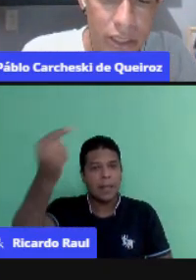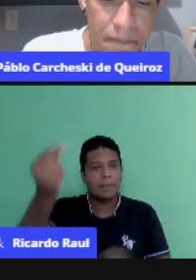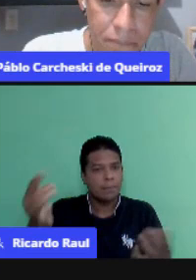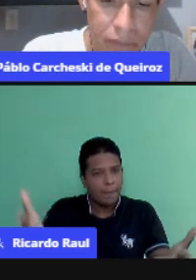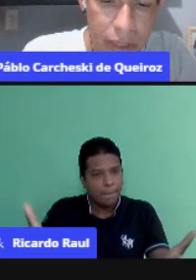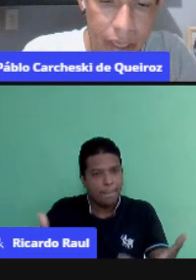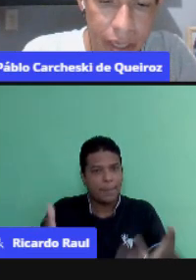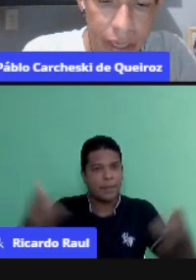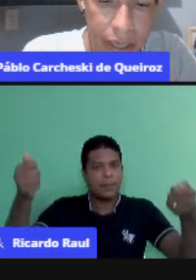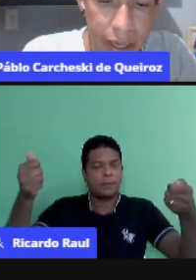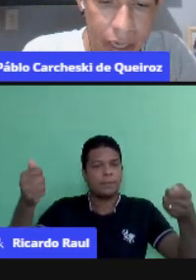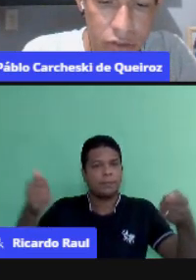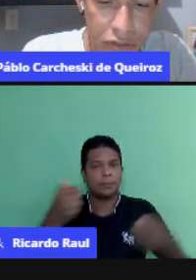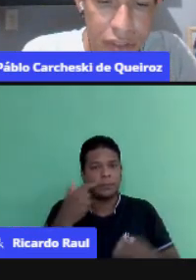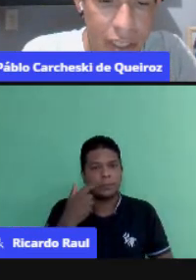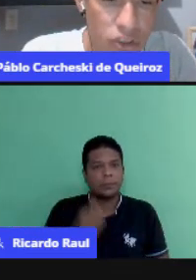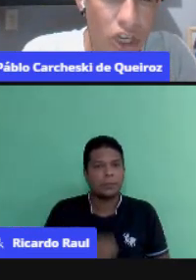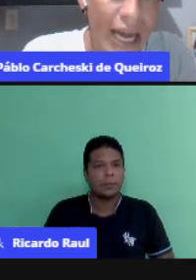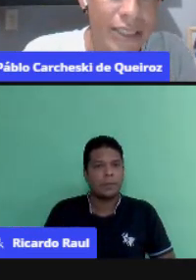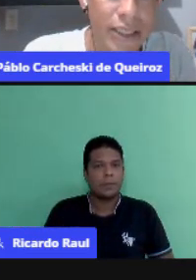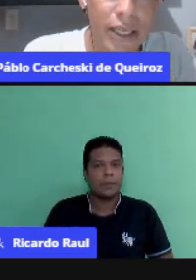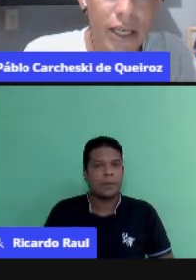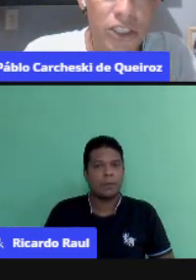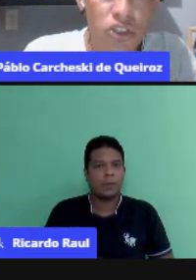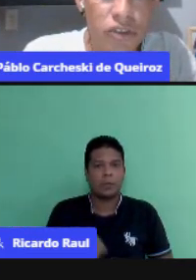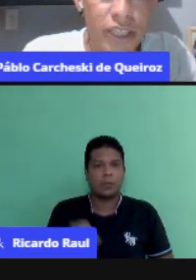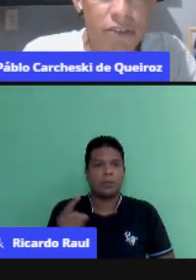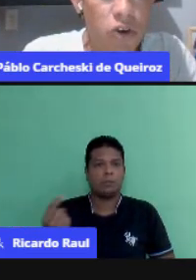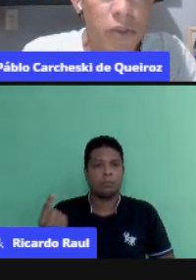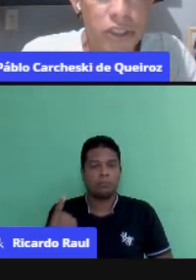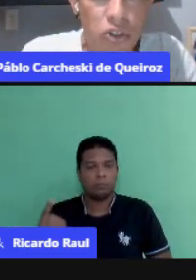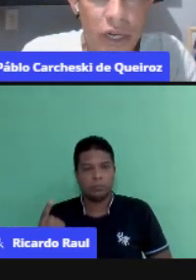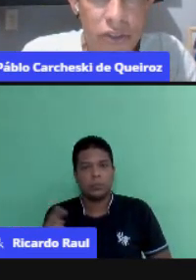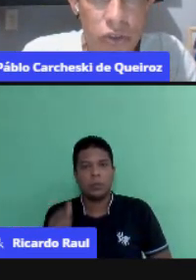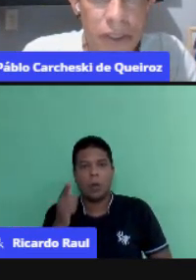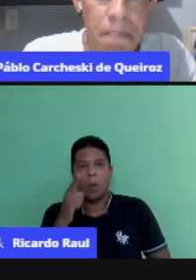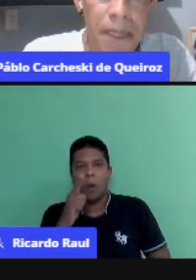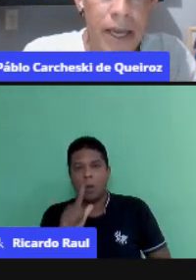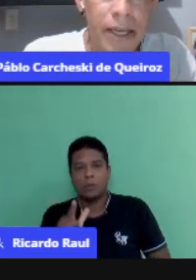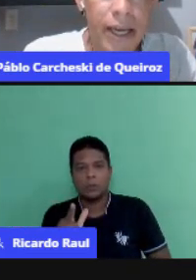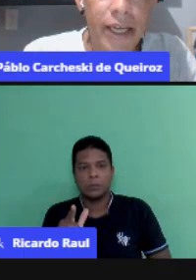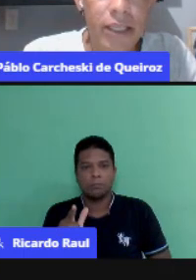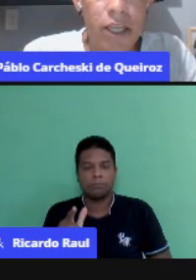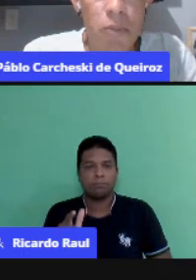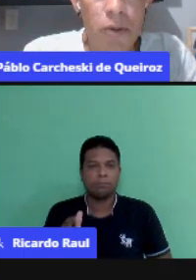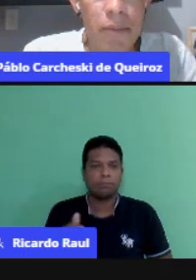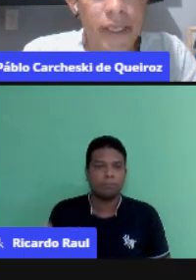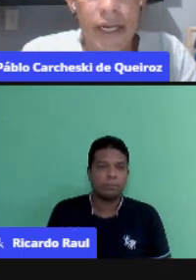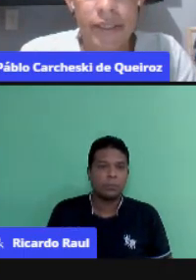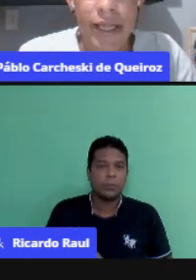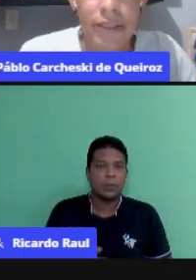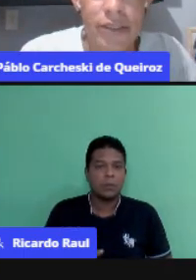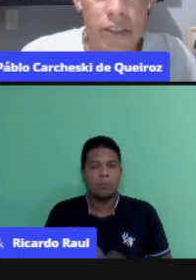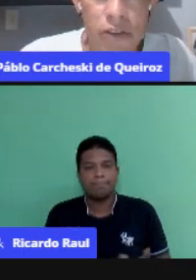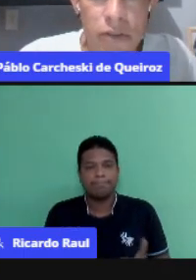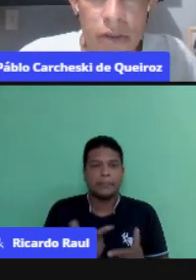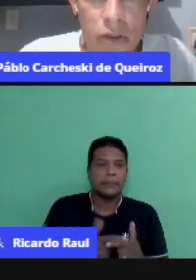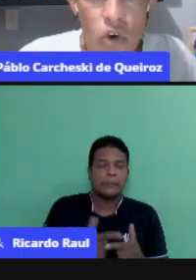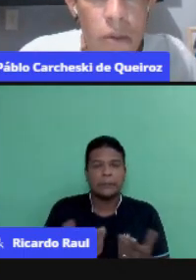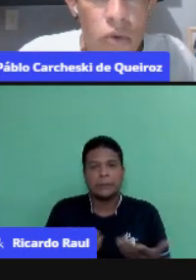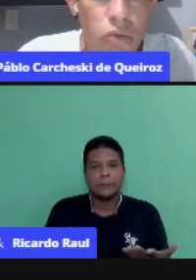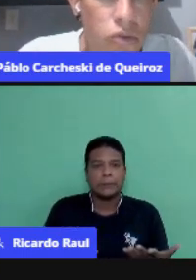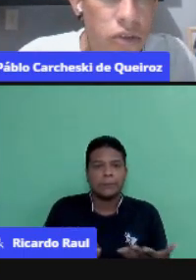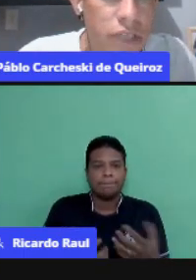habilidade assim, ela não fica isolada, né, a gente consegue ver algumas articulações. E aí tem um problema que ele é até,